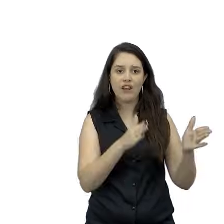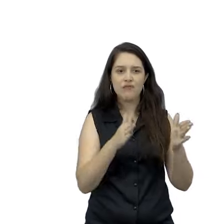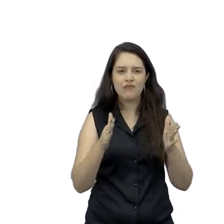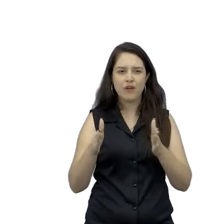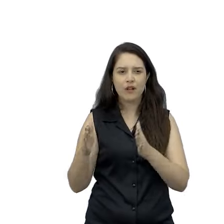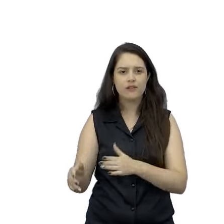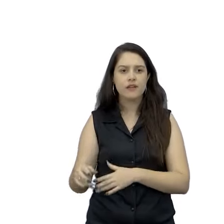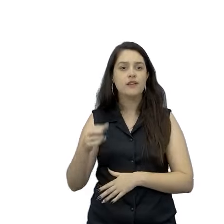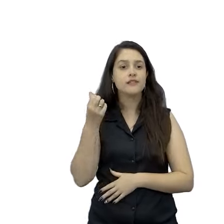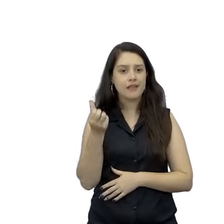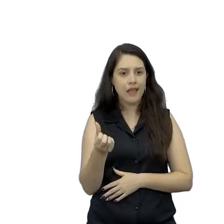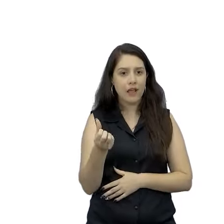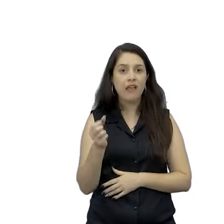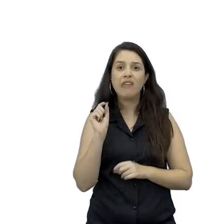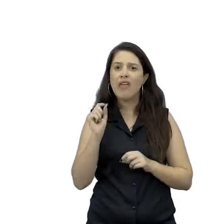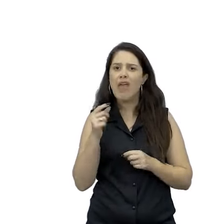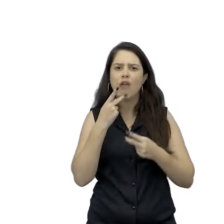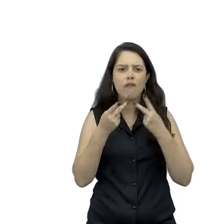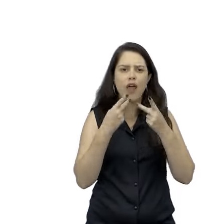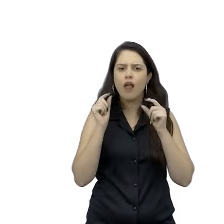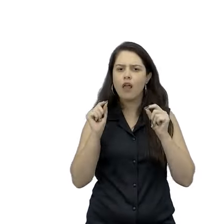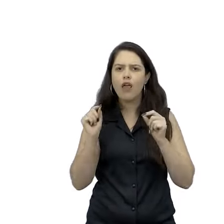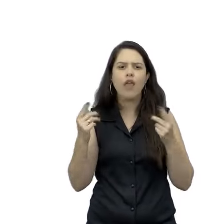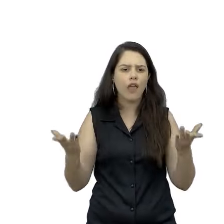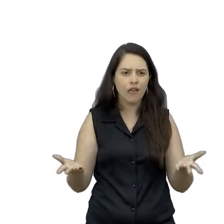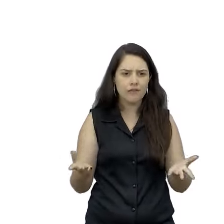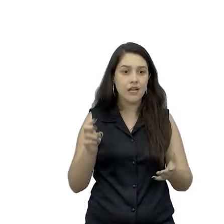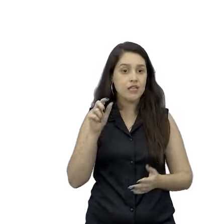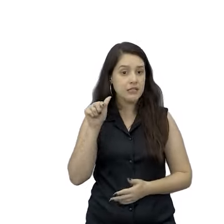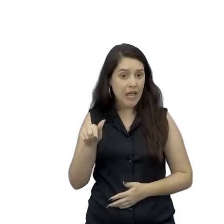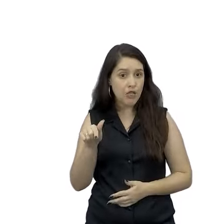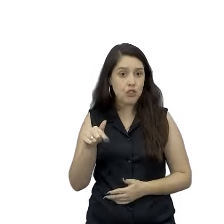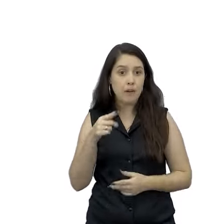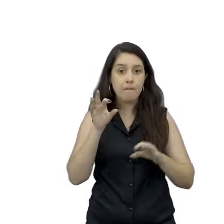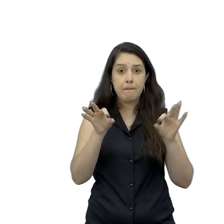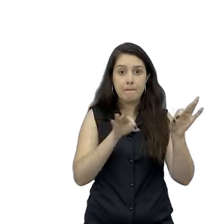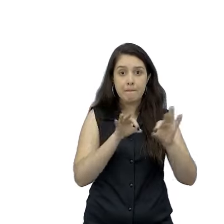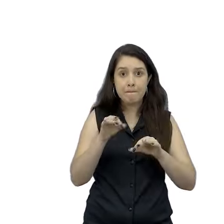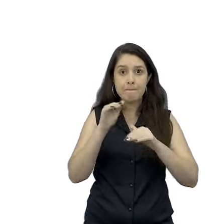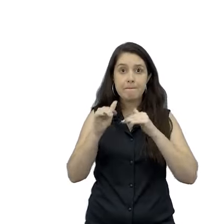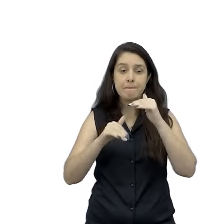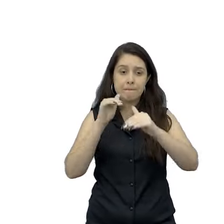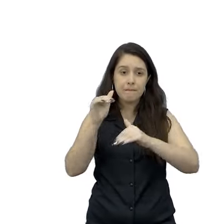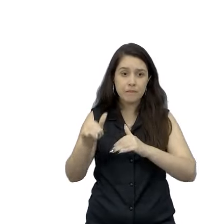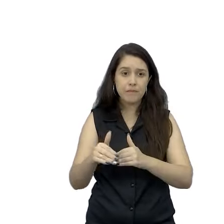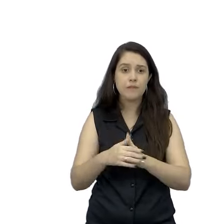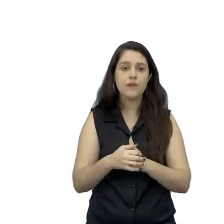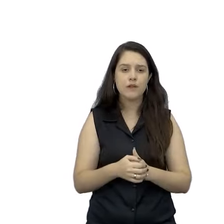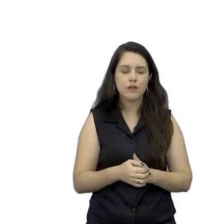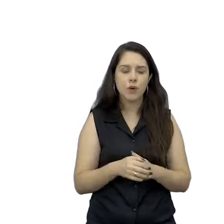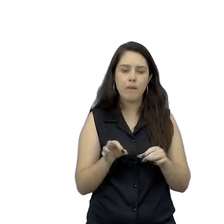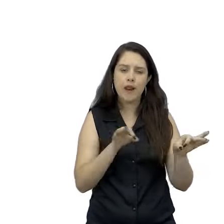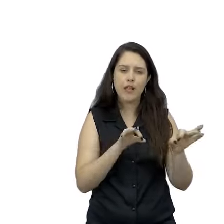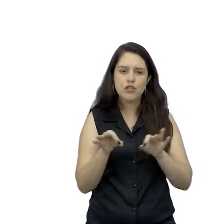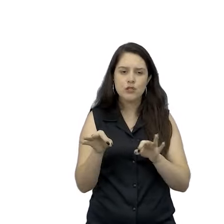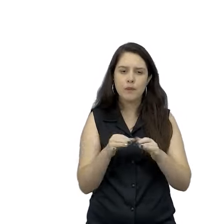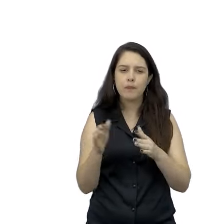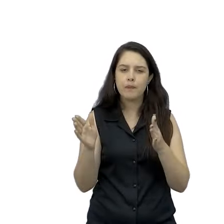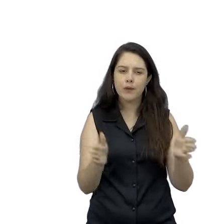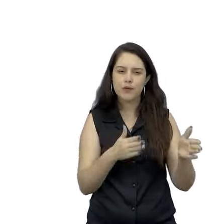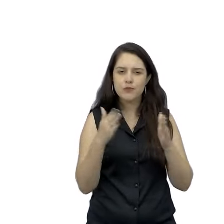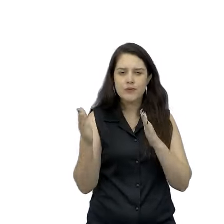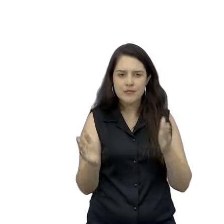faces. Na aula 6, quem conta um conto. Na aula 7 e 8 é onde eles farão o planejamento, né, para a